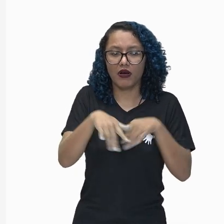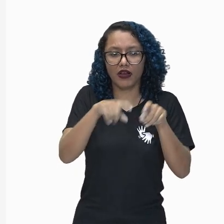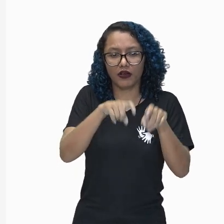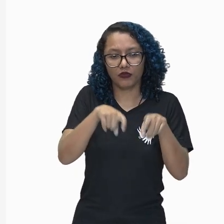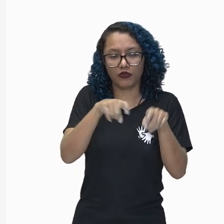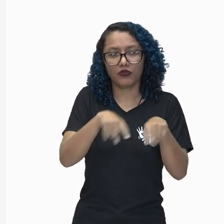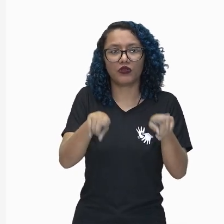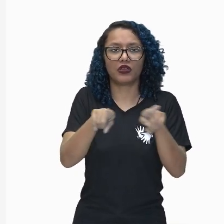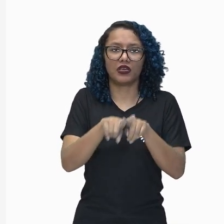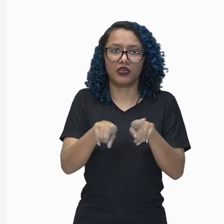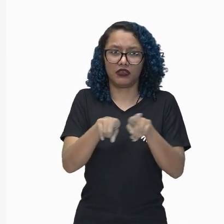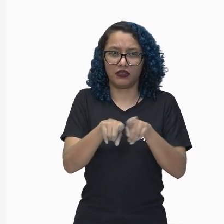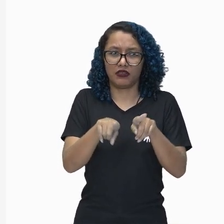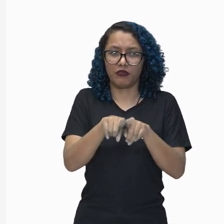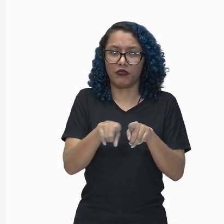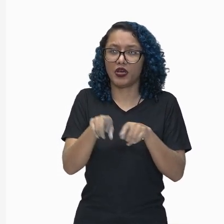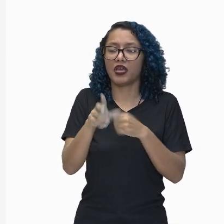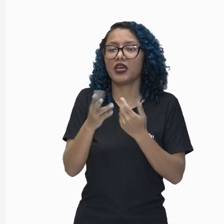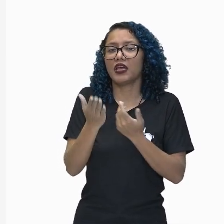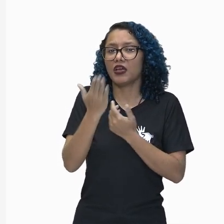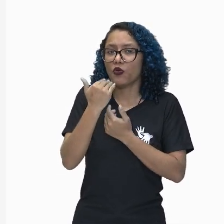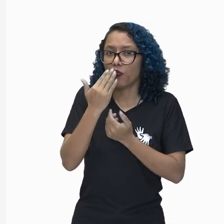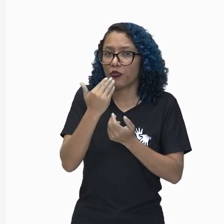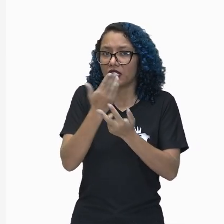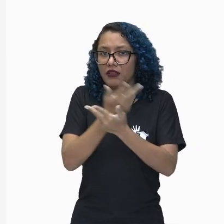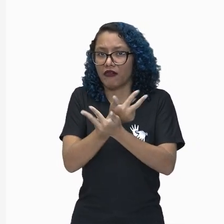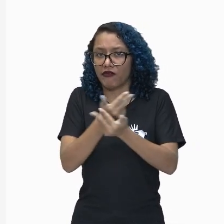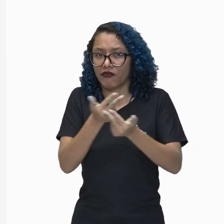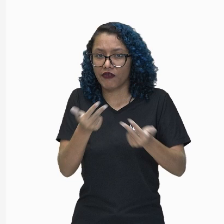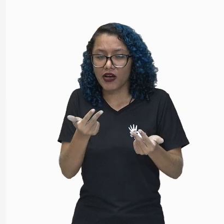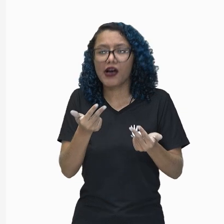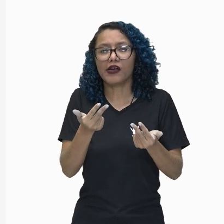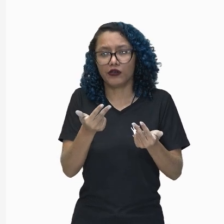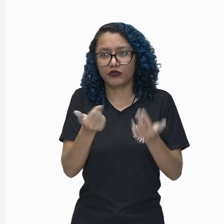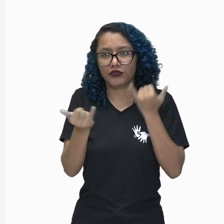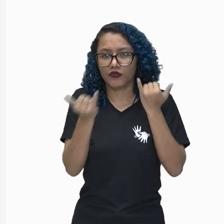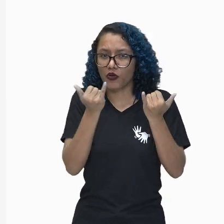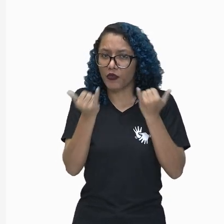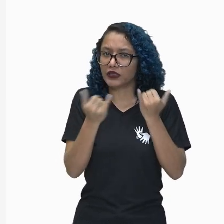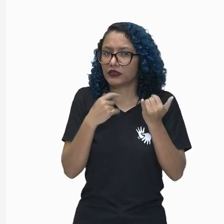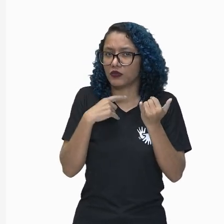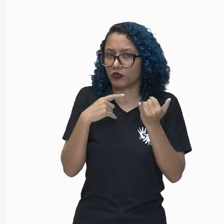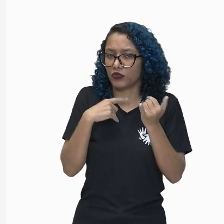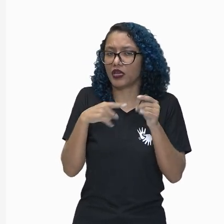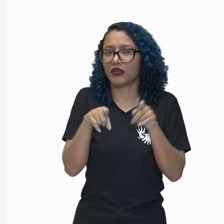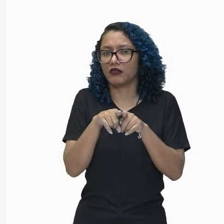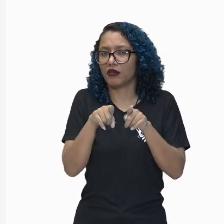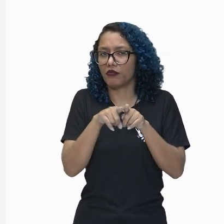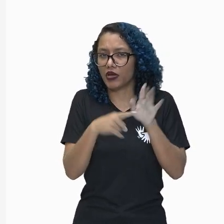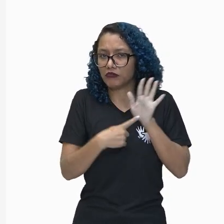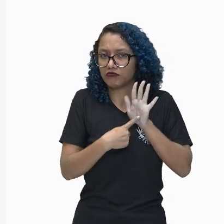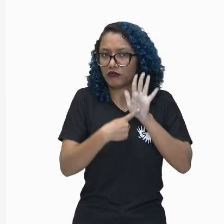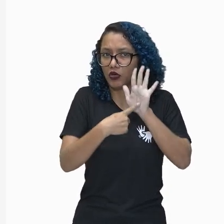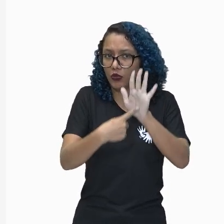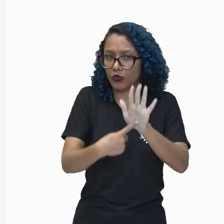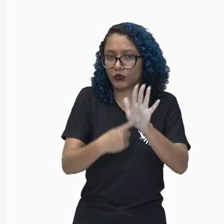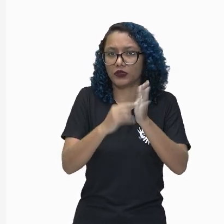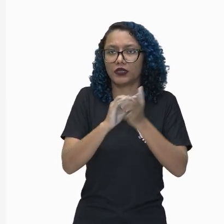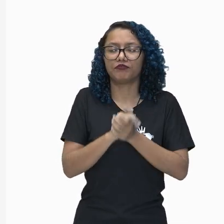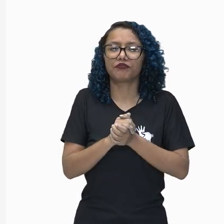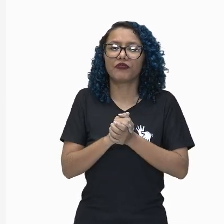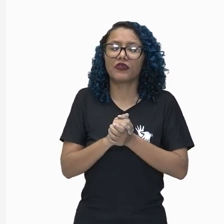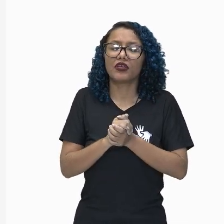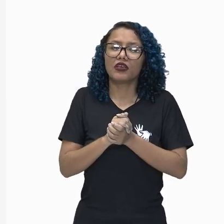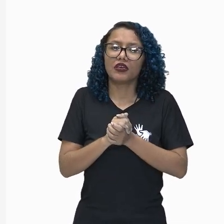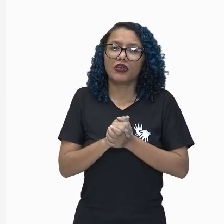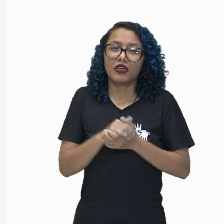consumo de alimentício. Ele vai trazer alguns dados também, ele vai perguntar, fazer o